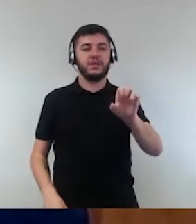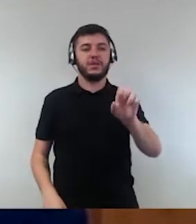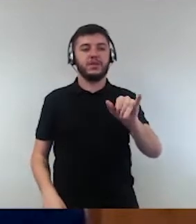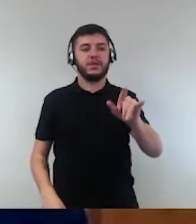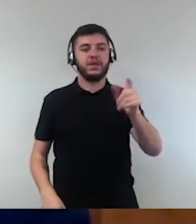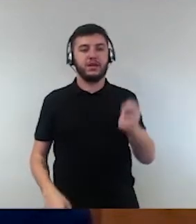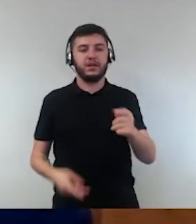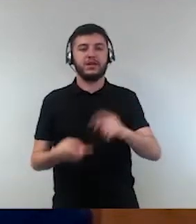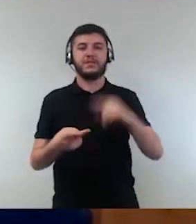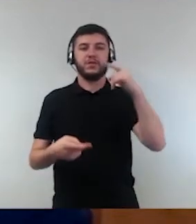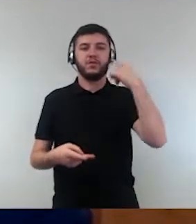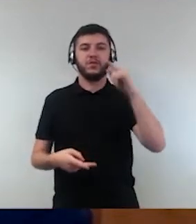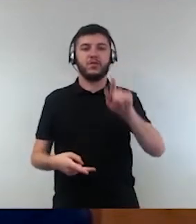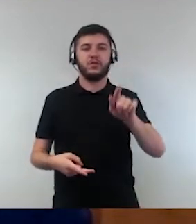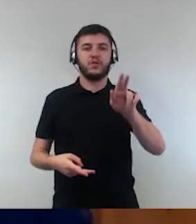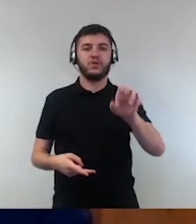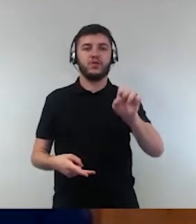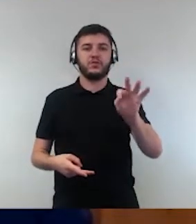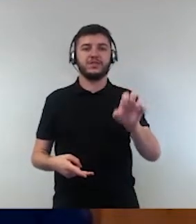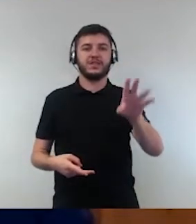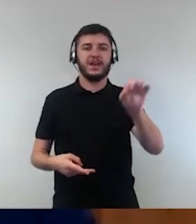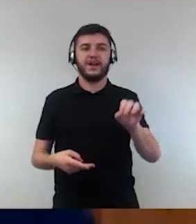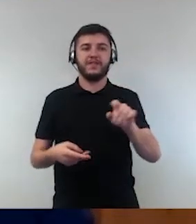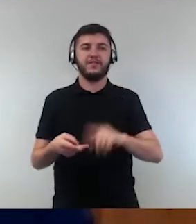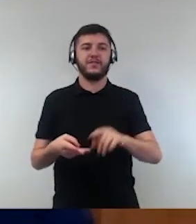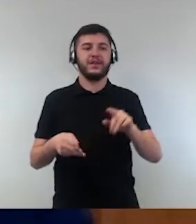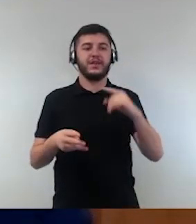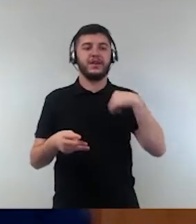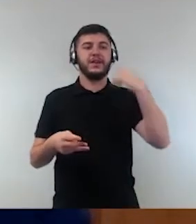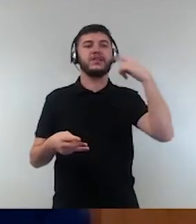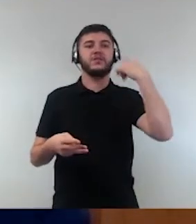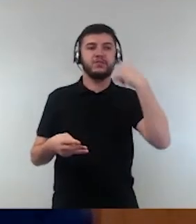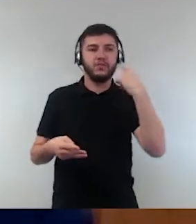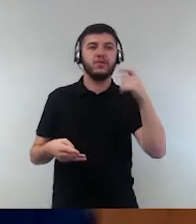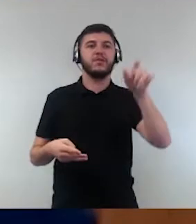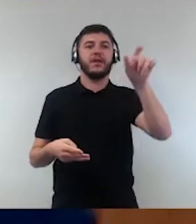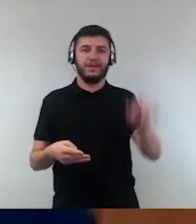com o doutor Yuri Schmidt. Eles vão trazer para a gente as nossas